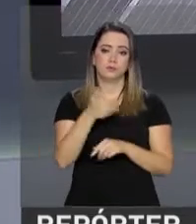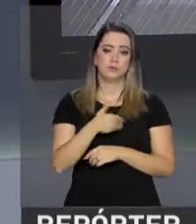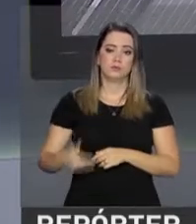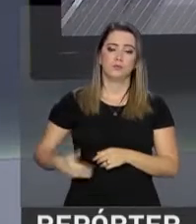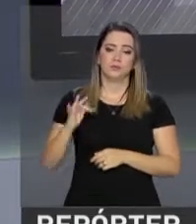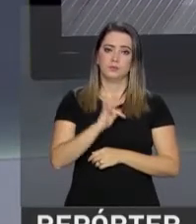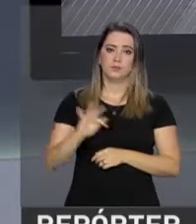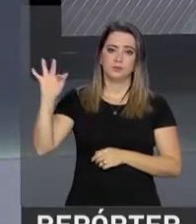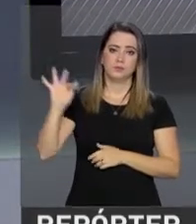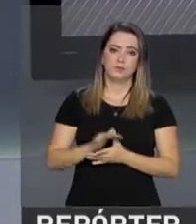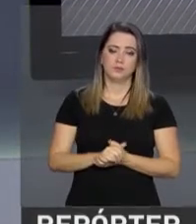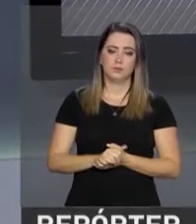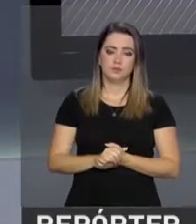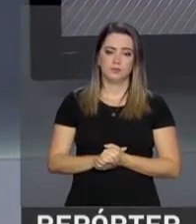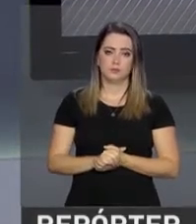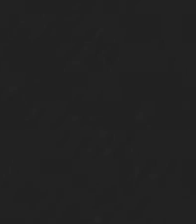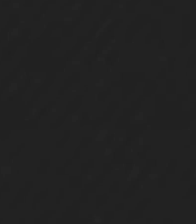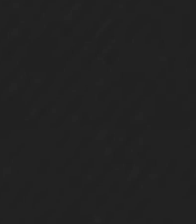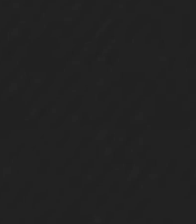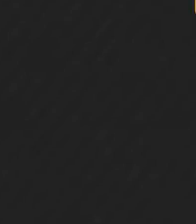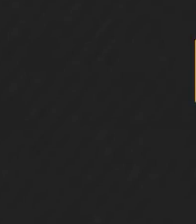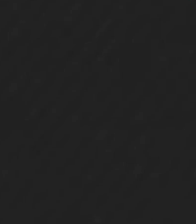na nbr a tv do governo federal